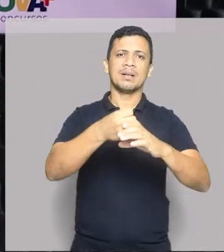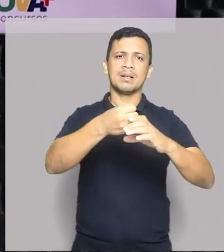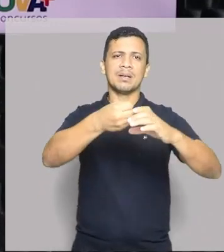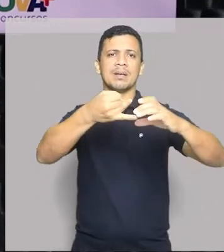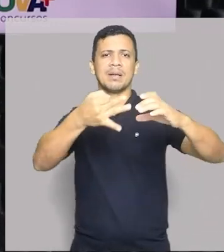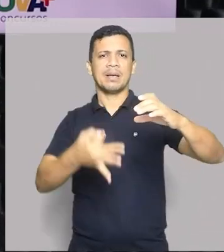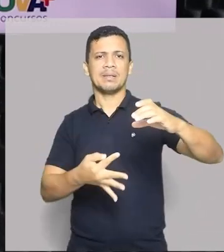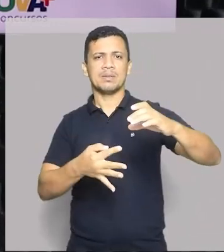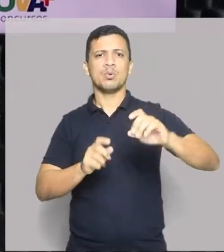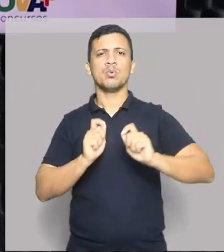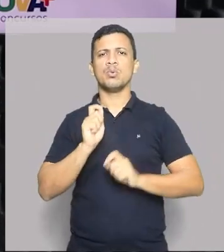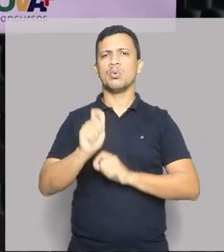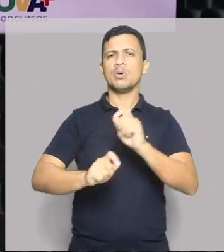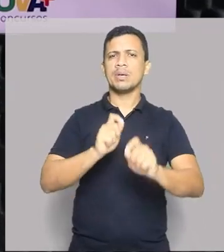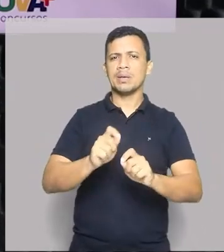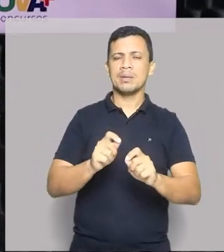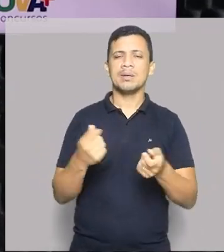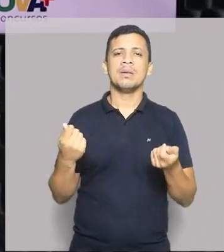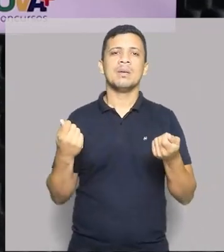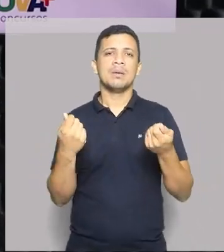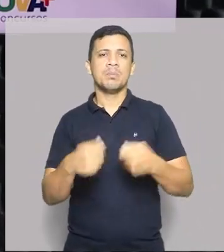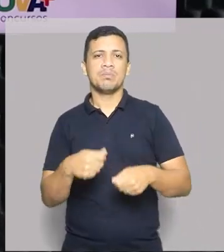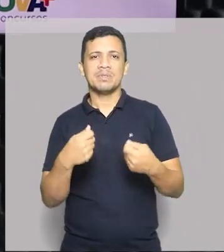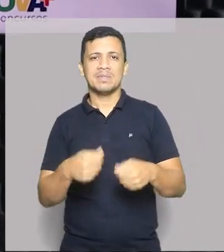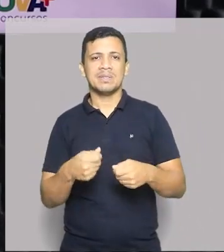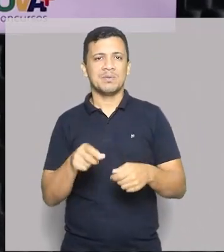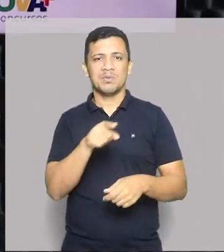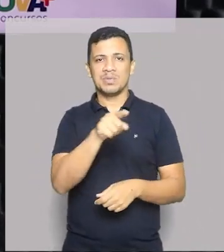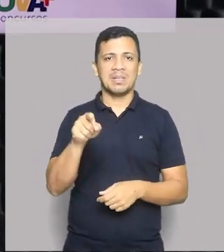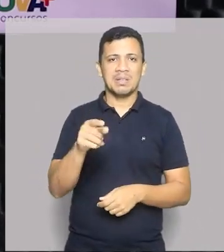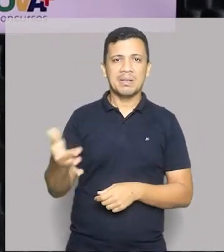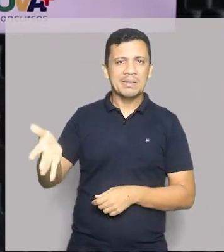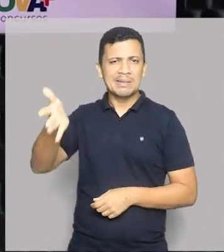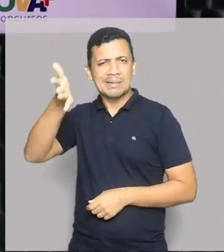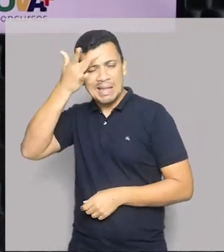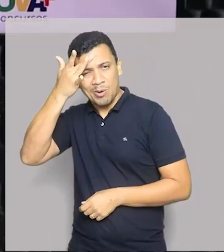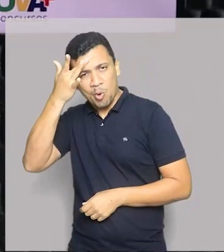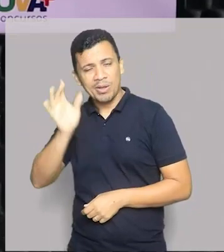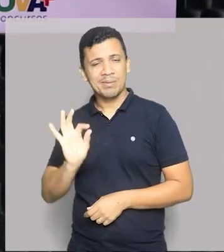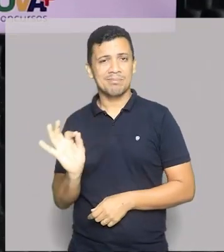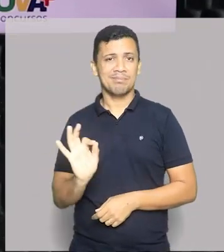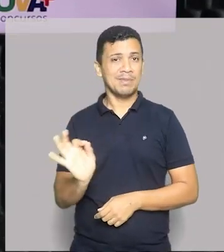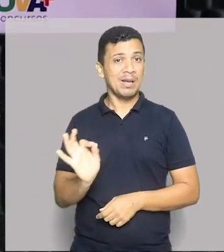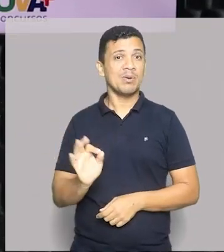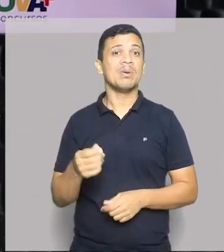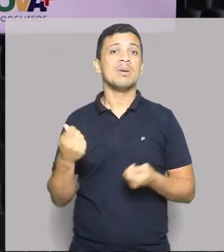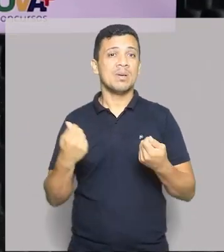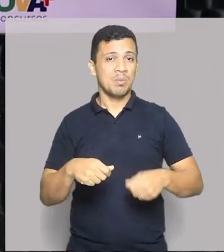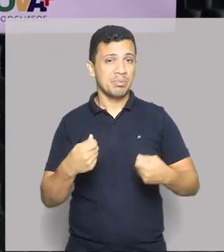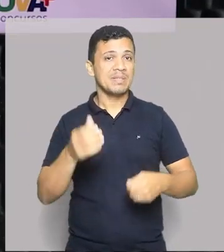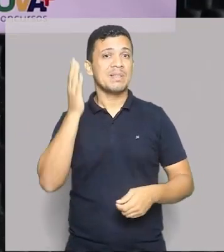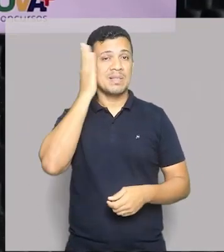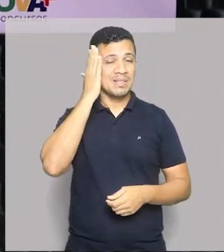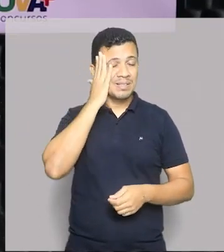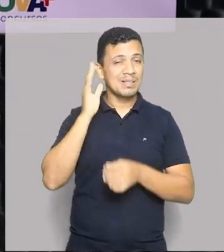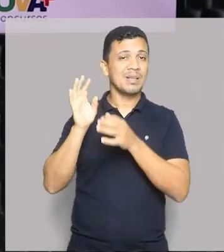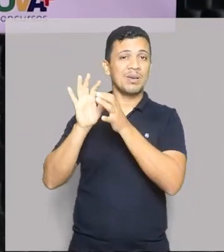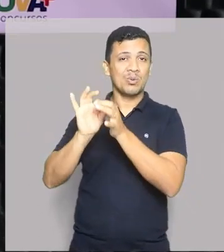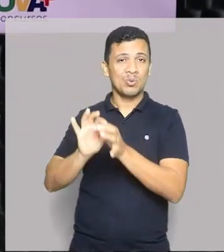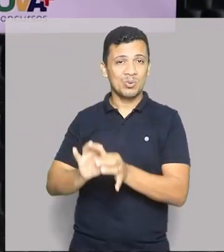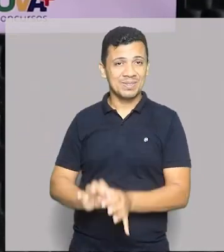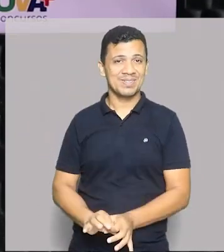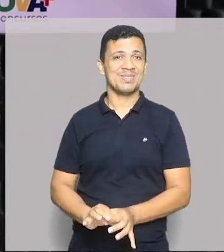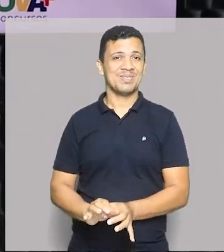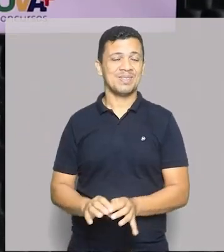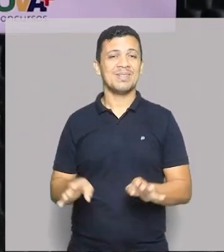essa necessidade de você não decorar as conjunções e sim entender e sim